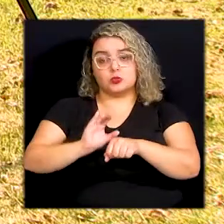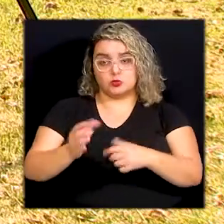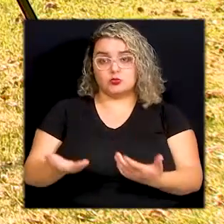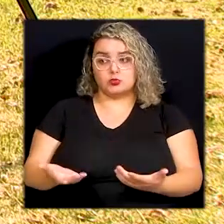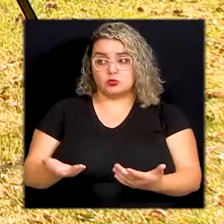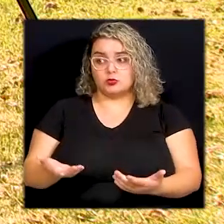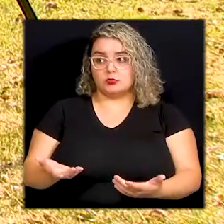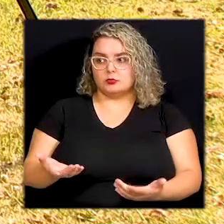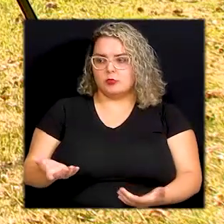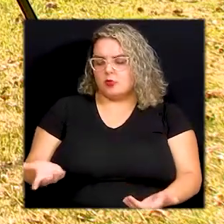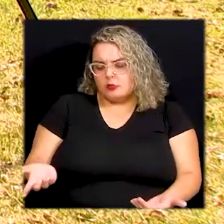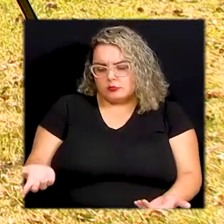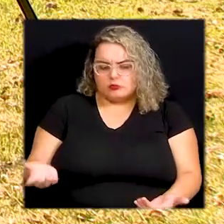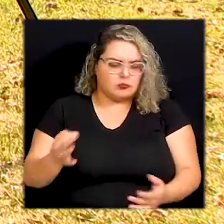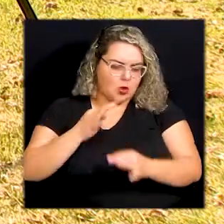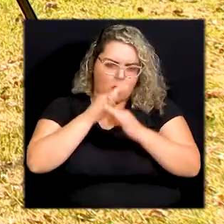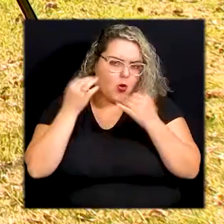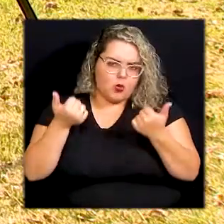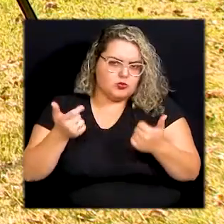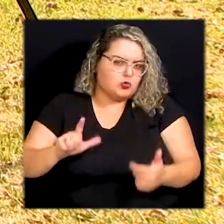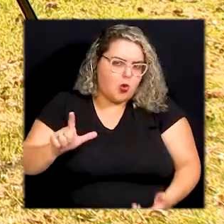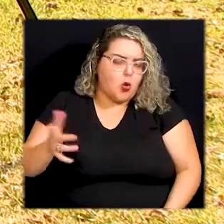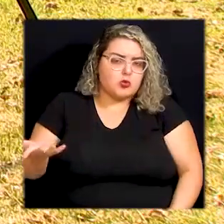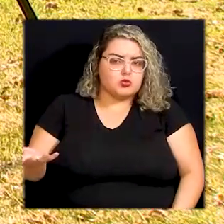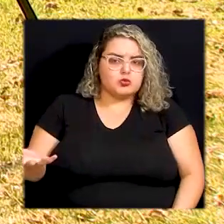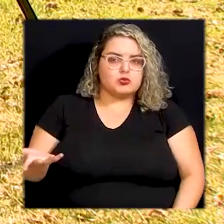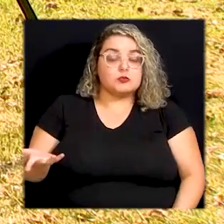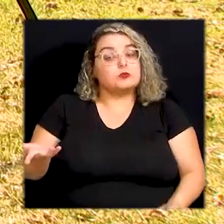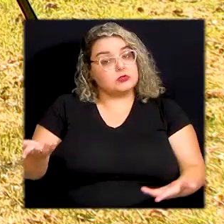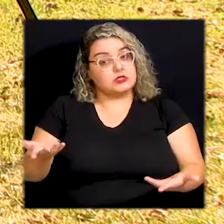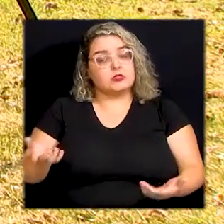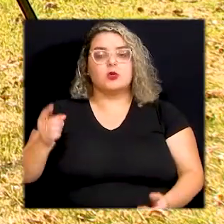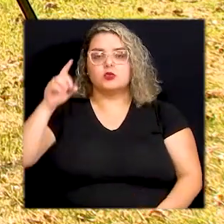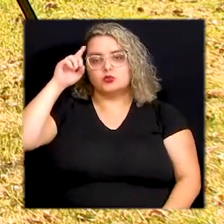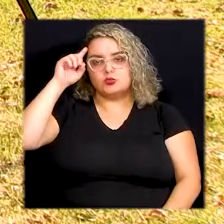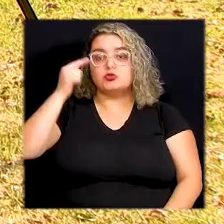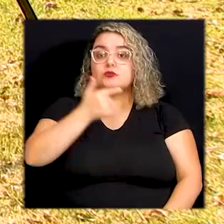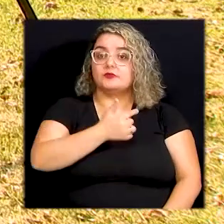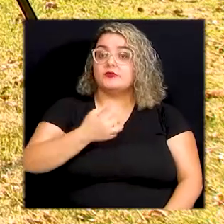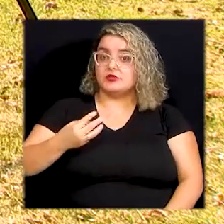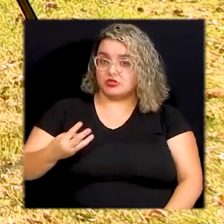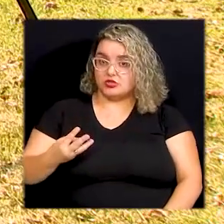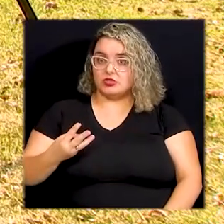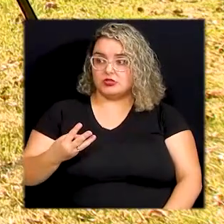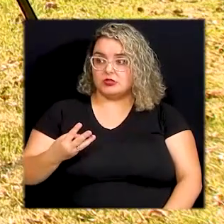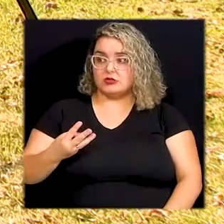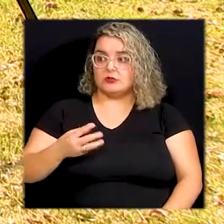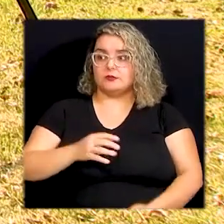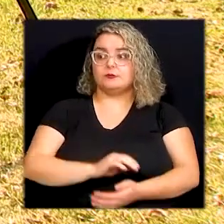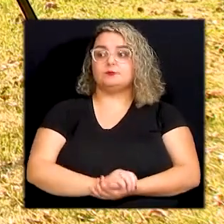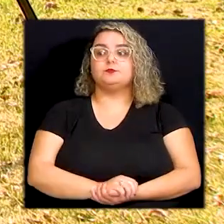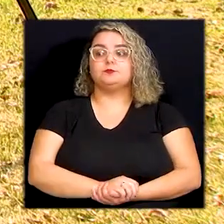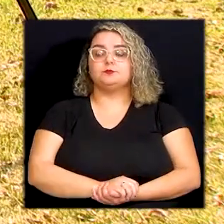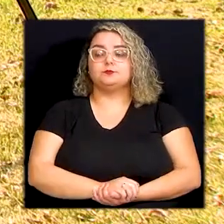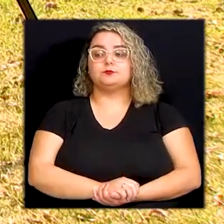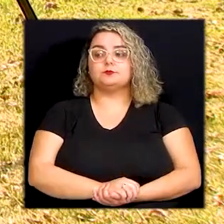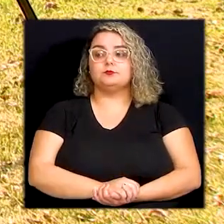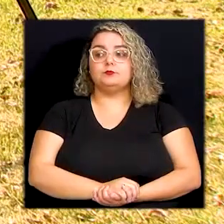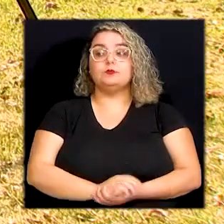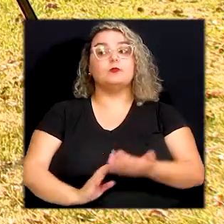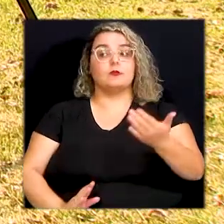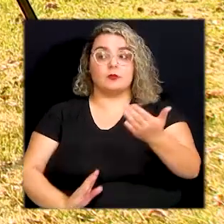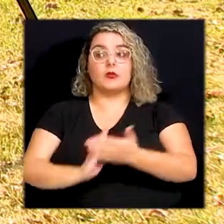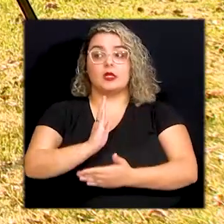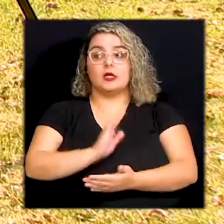seu curso. E eu falei, ótimo, claro. Então, nesse dia 23,